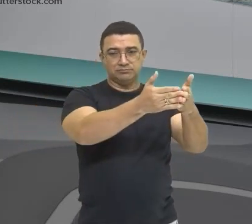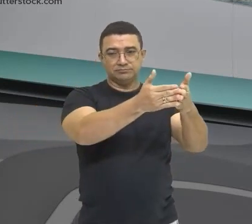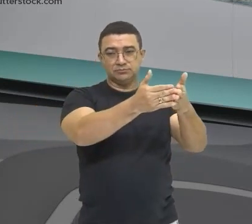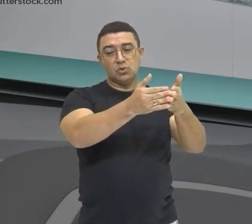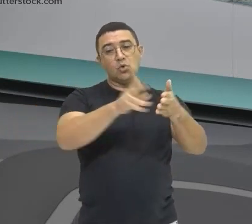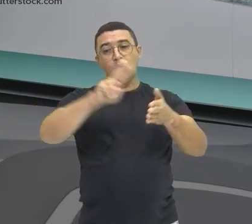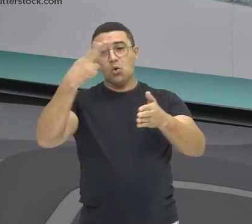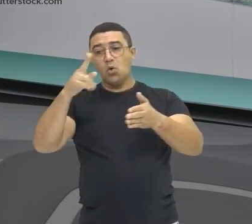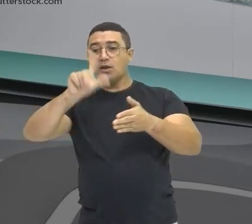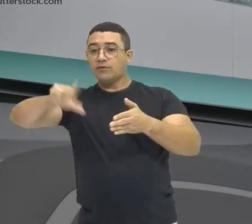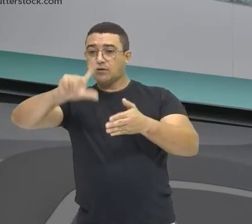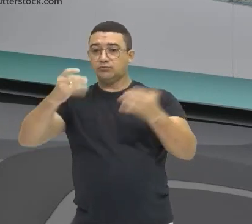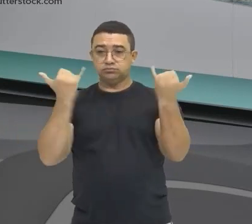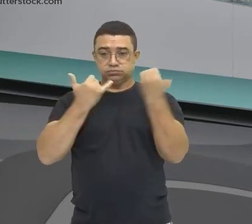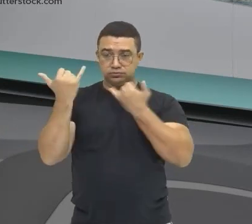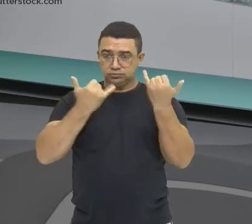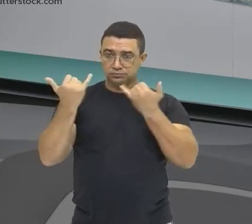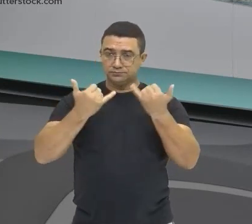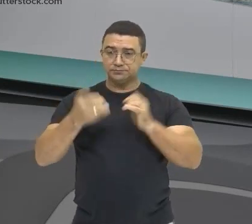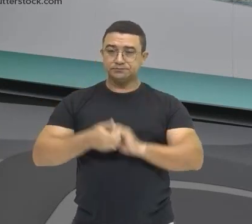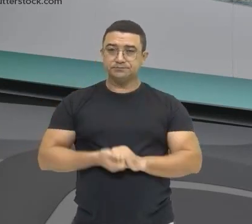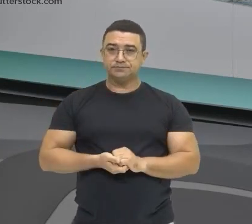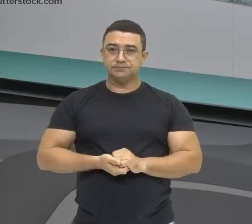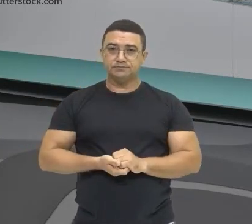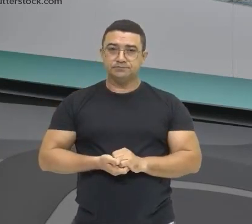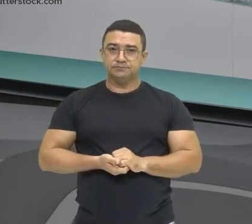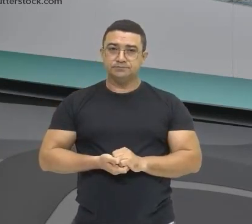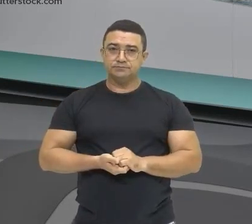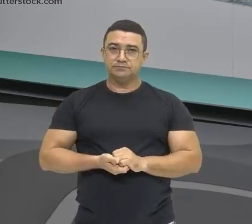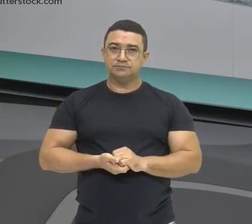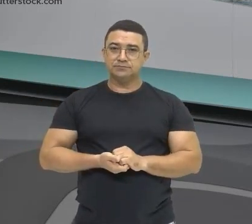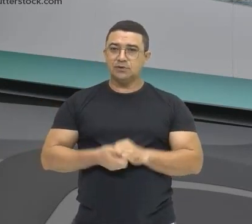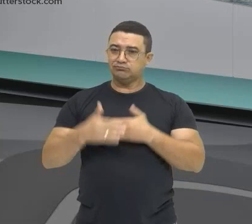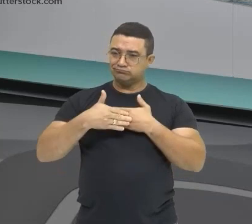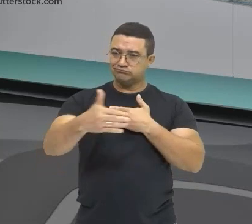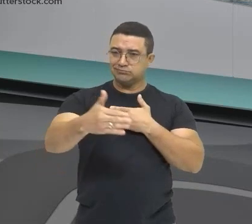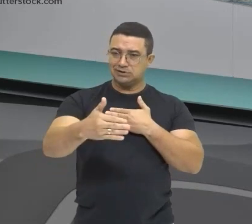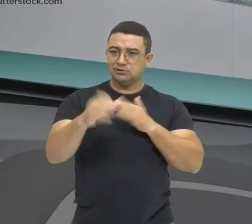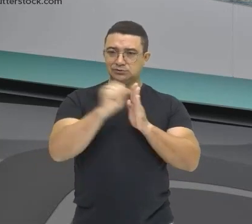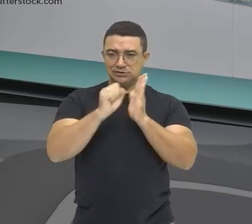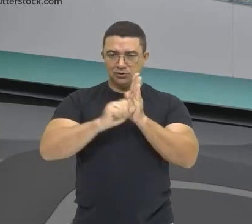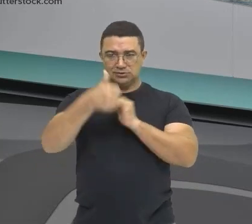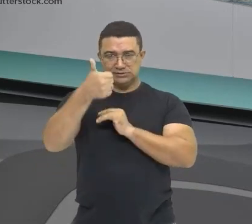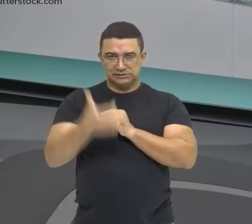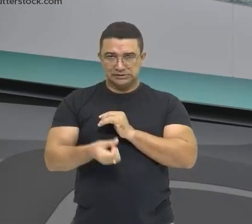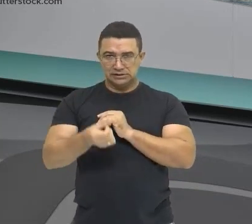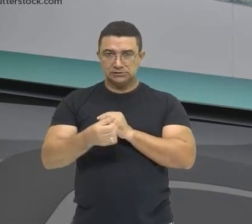de informação, né? Então, ao longo do século XVI,